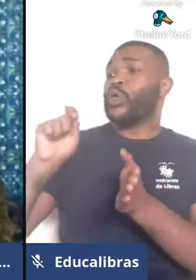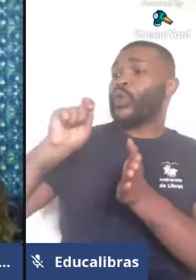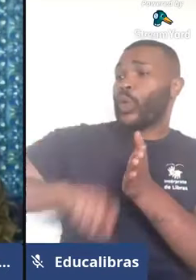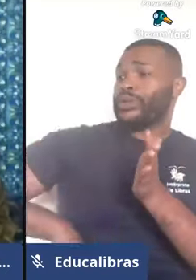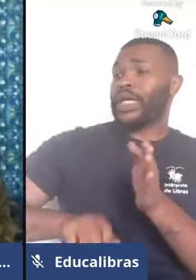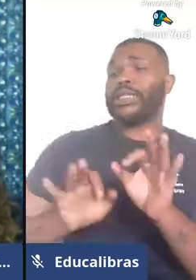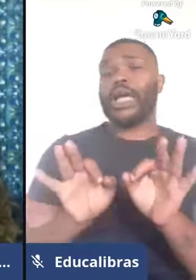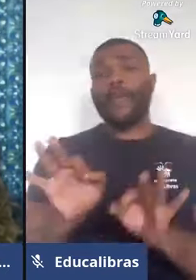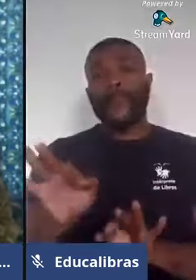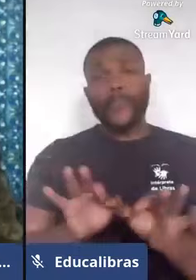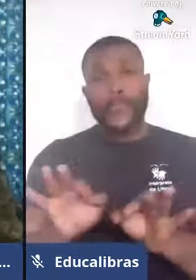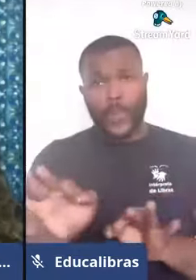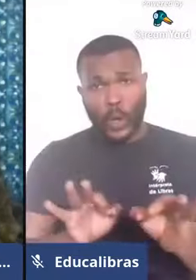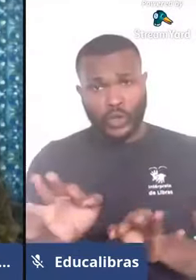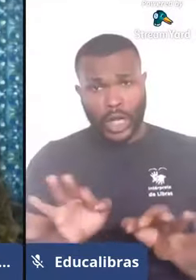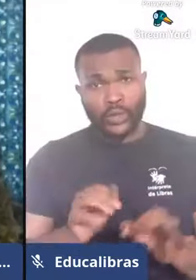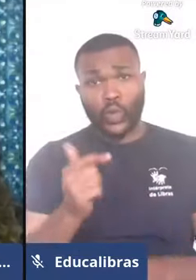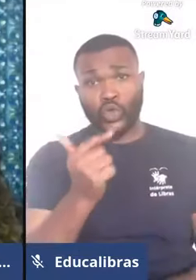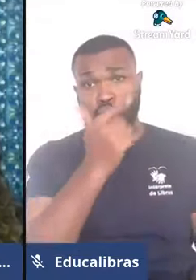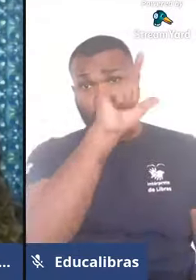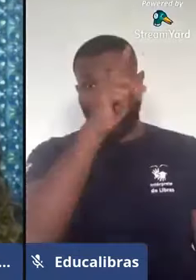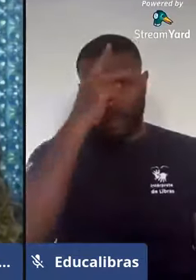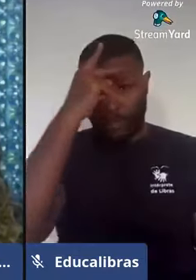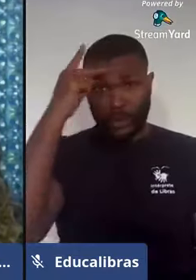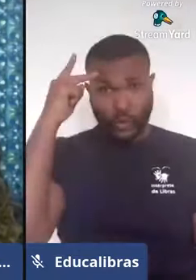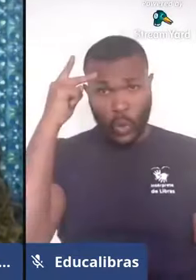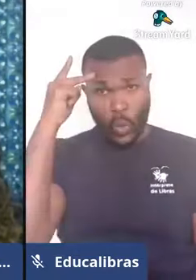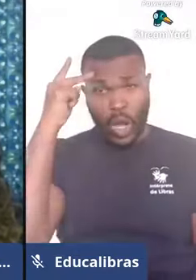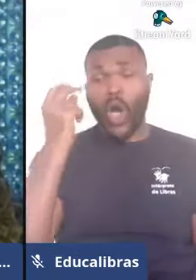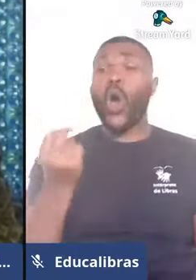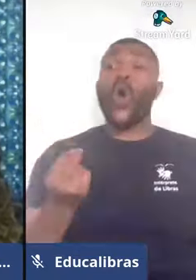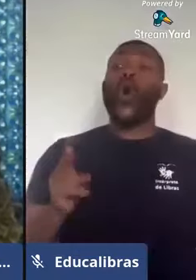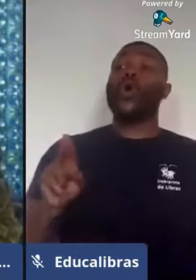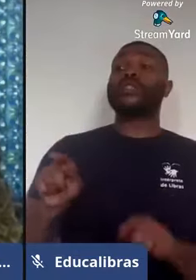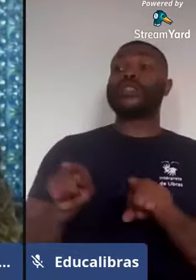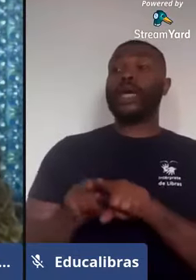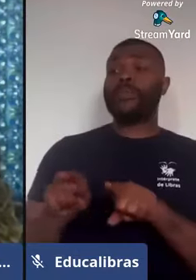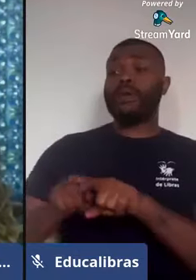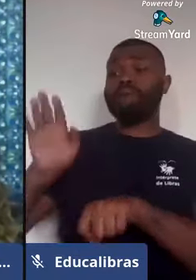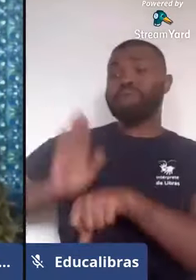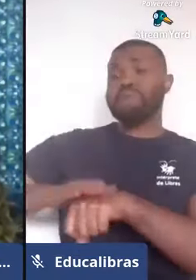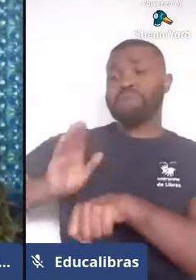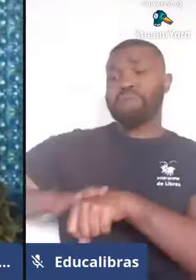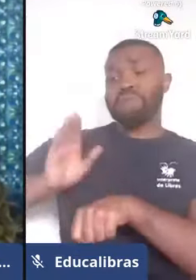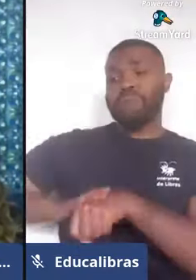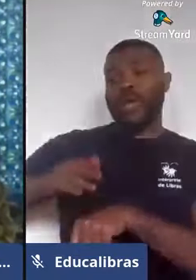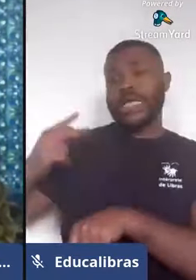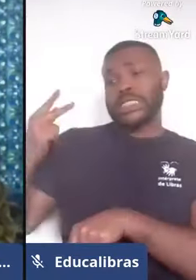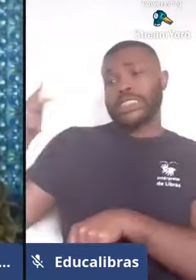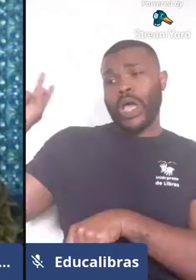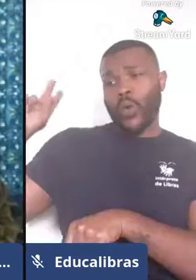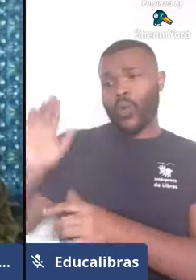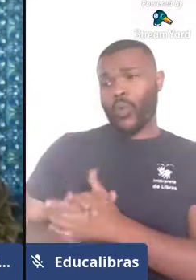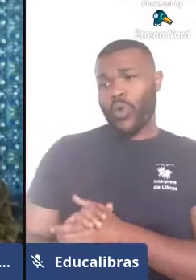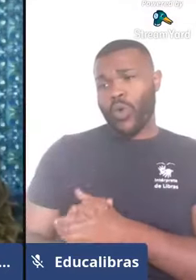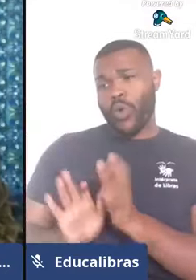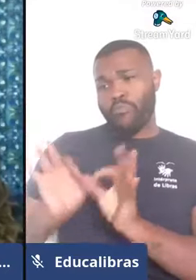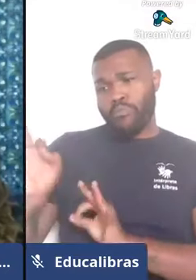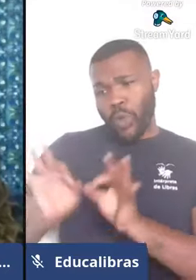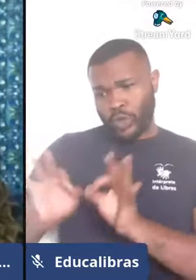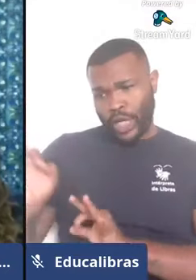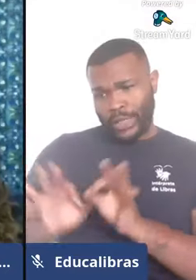de terceiro, ou as questões que vocês colocam, os projetos próprios que vocês colocam no